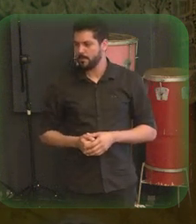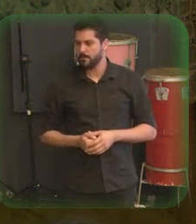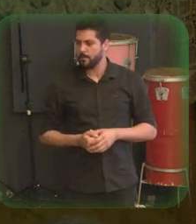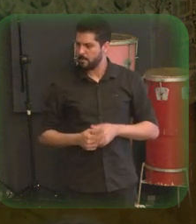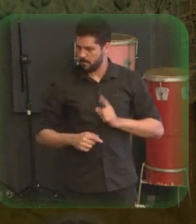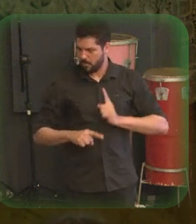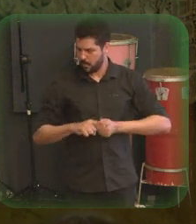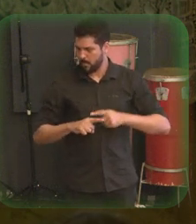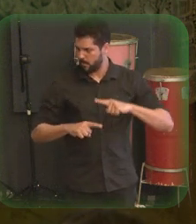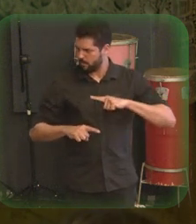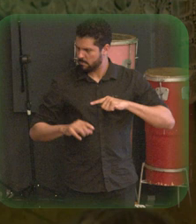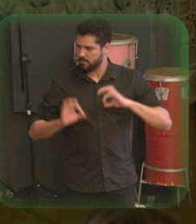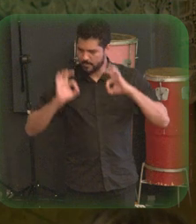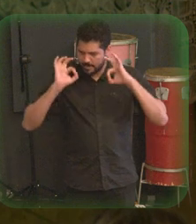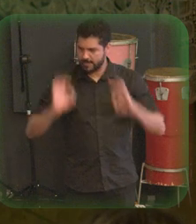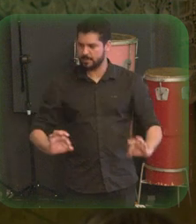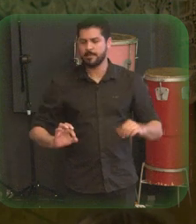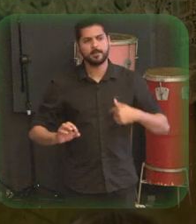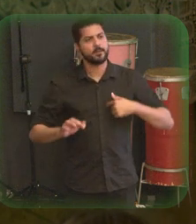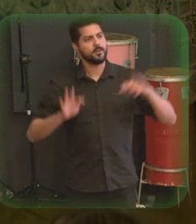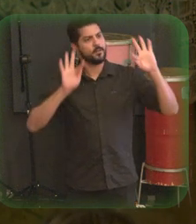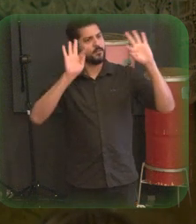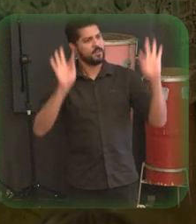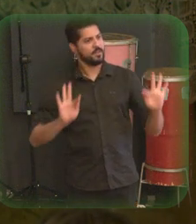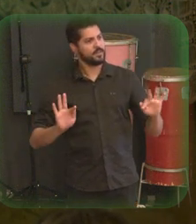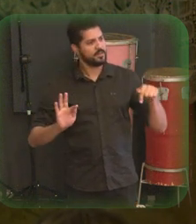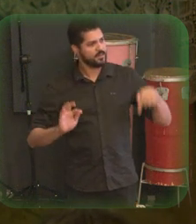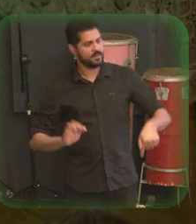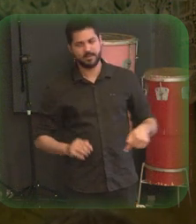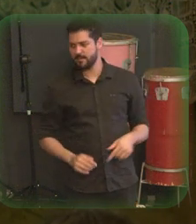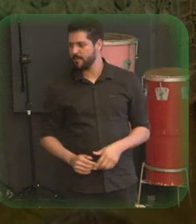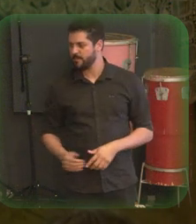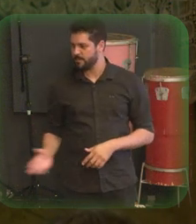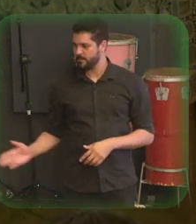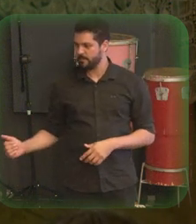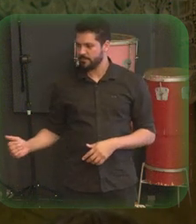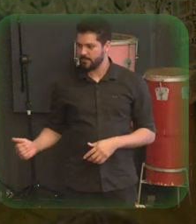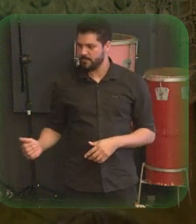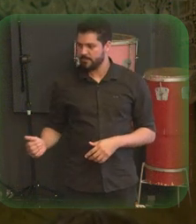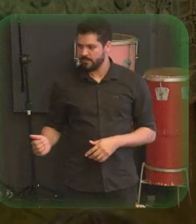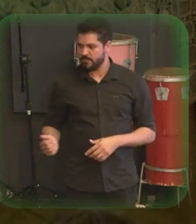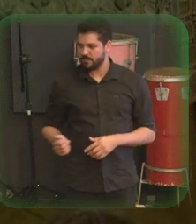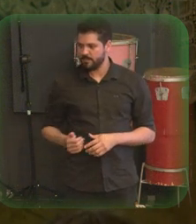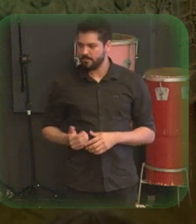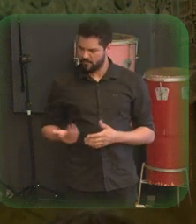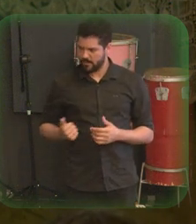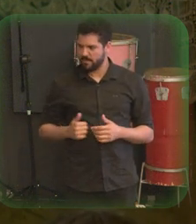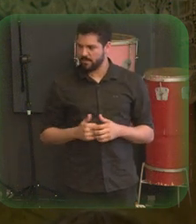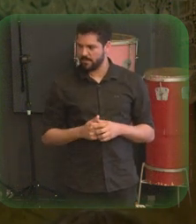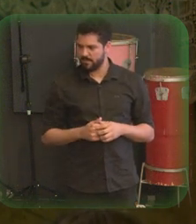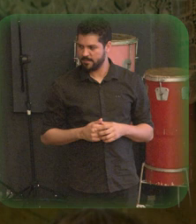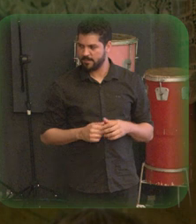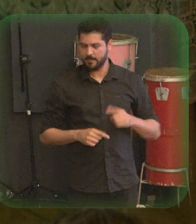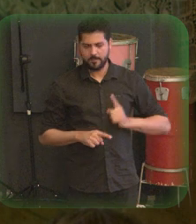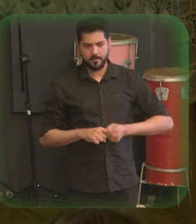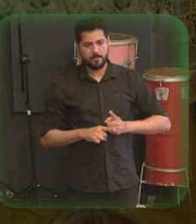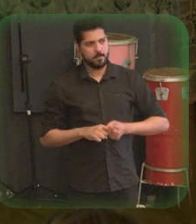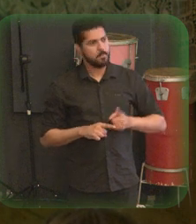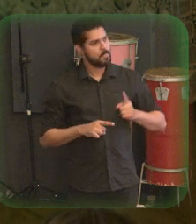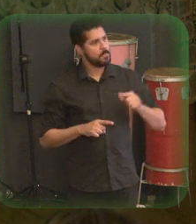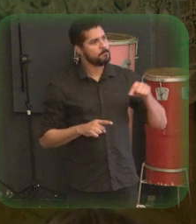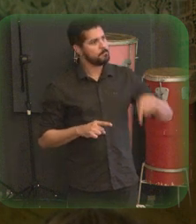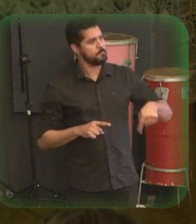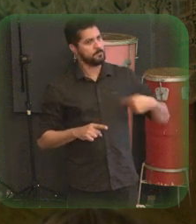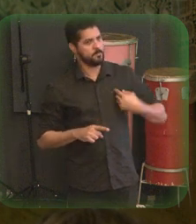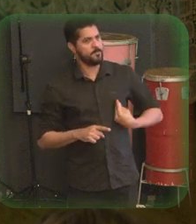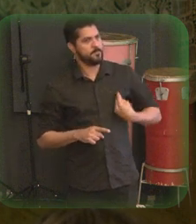tenho certeza que eu estou aqui, porque eu estou muito feliz de estar aqui. Né? Esse lugar é lindo, maravilhoso e tal, mas por que, que eu estou aqui?